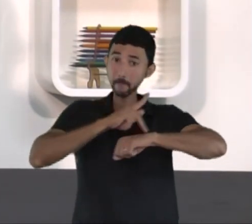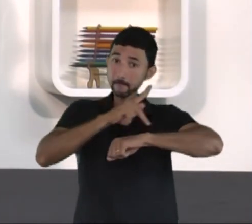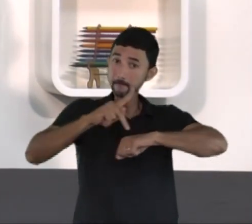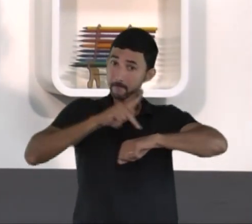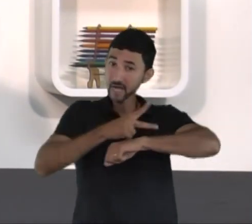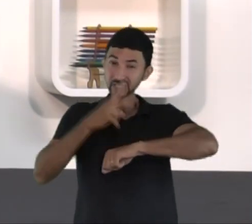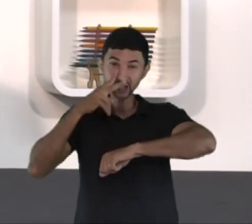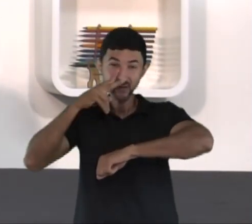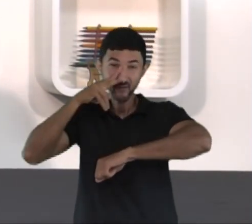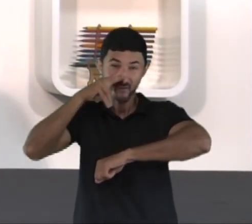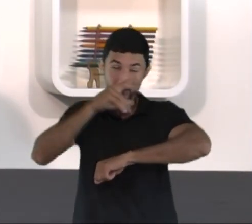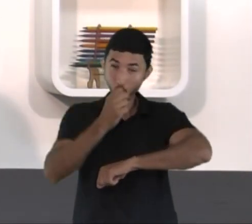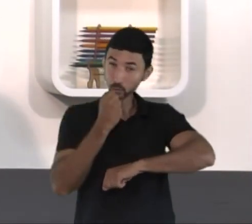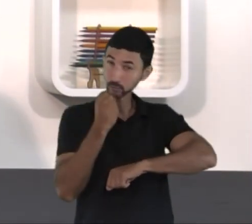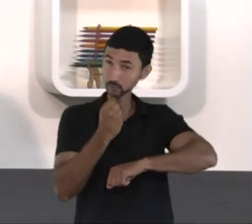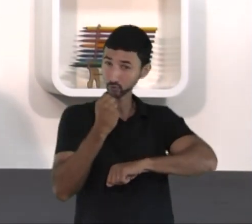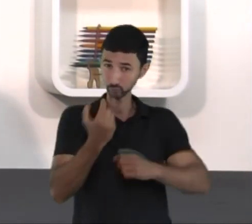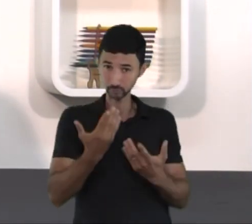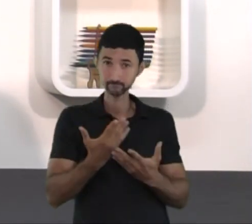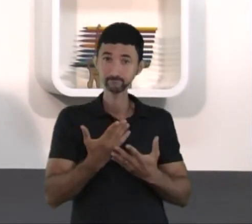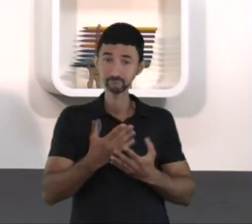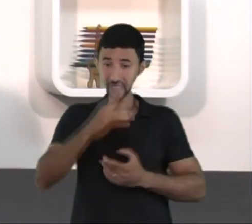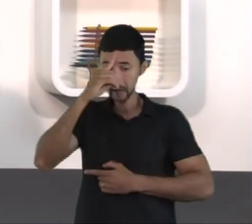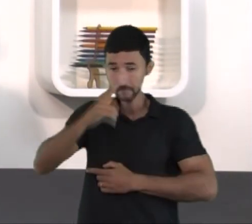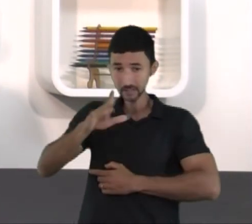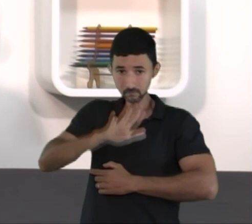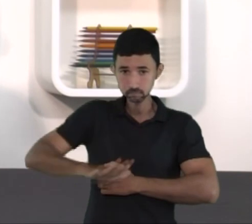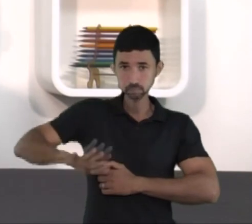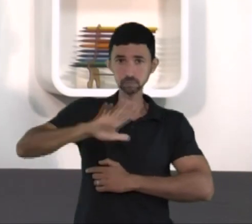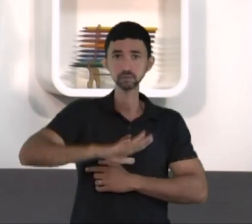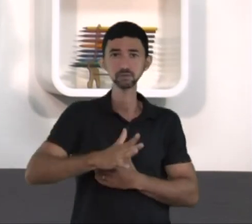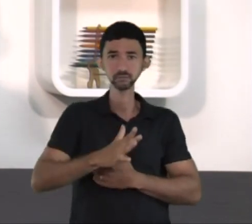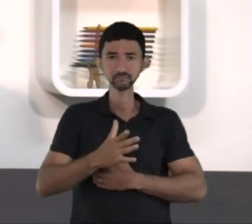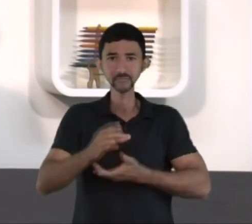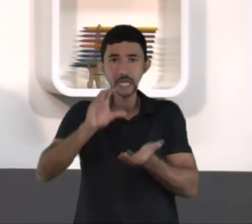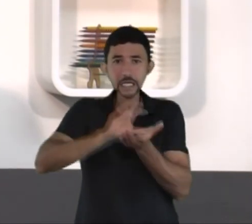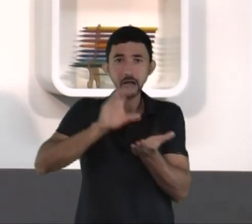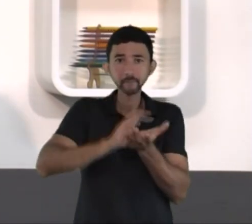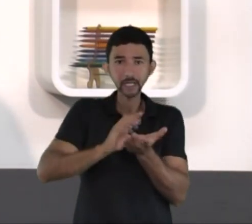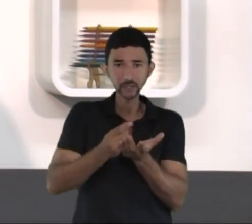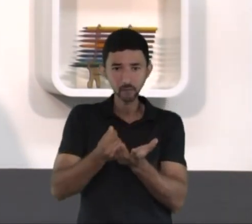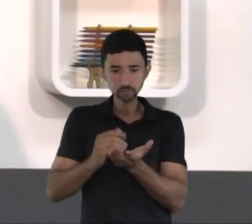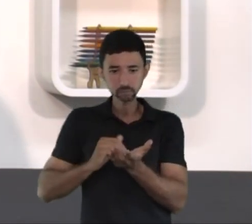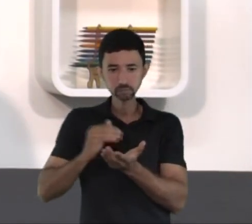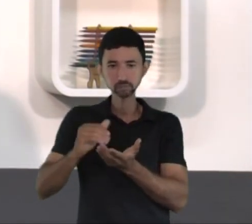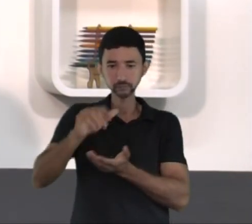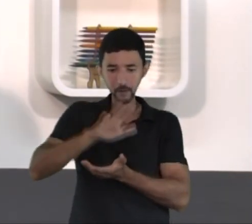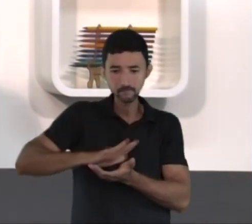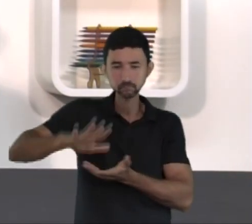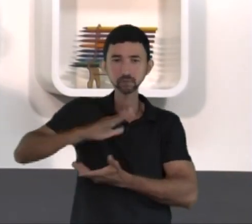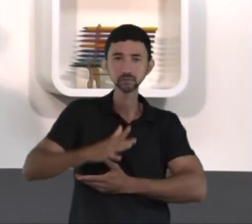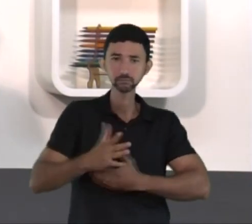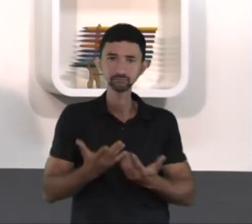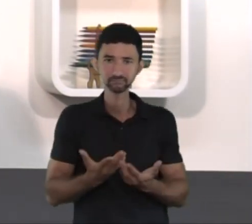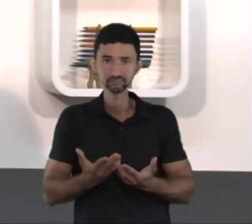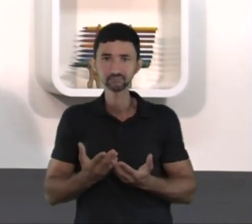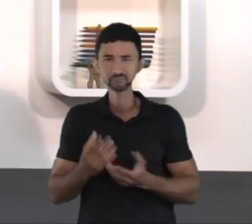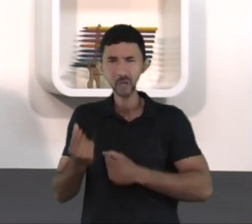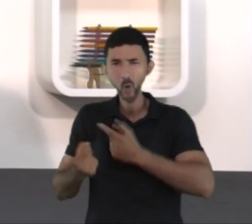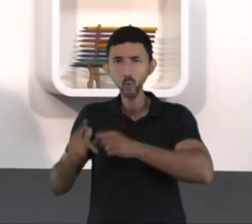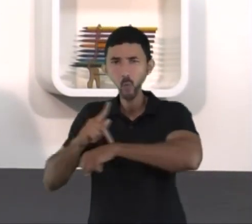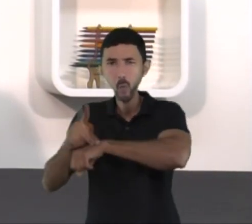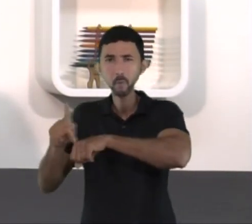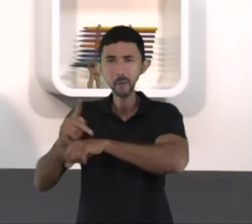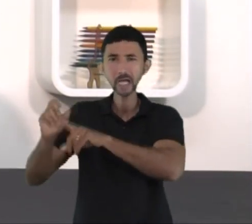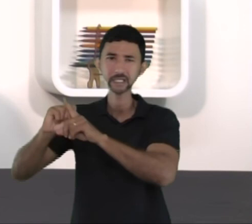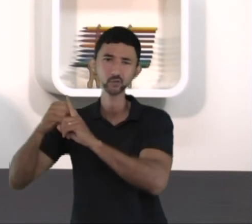potência mais hegemônica, tendo em vista que o capitalismo ele se tornou hegemônico no mundo, apenas com alguns